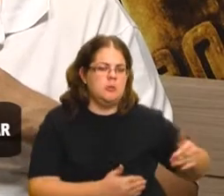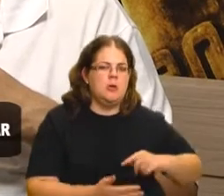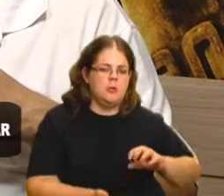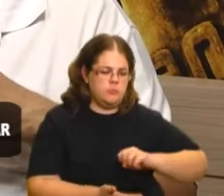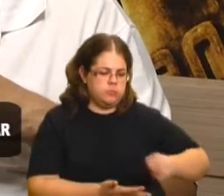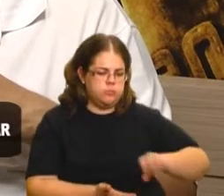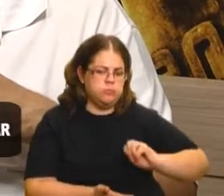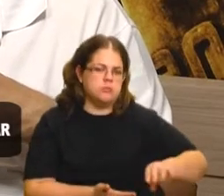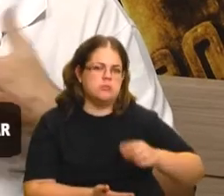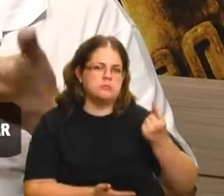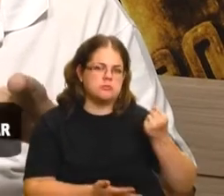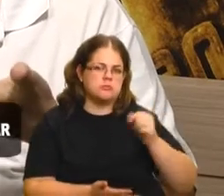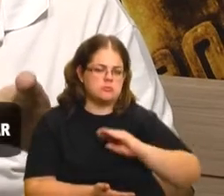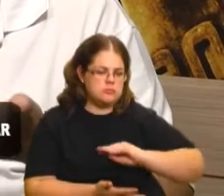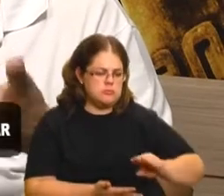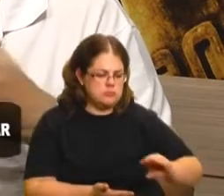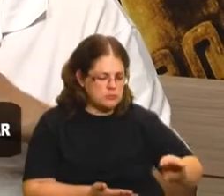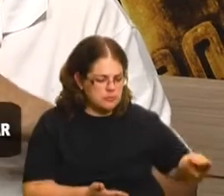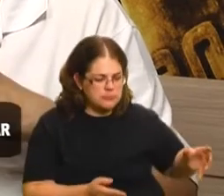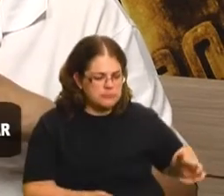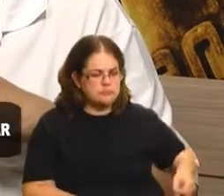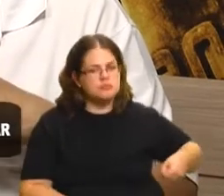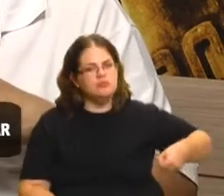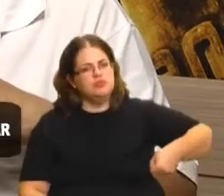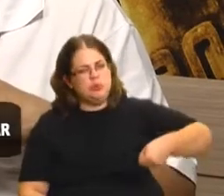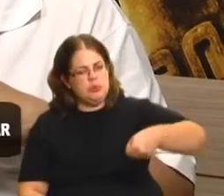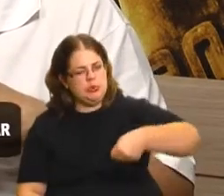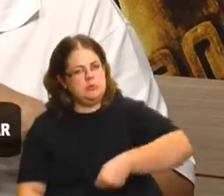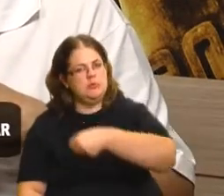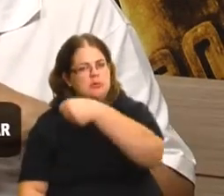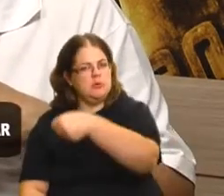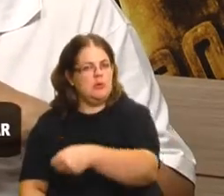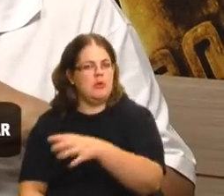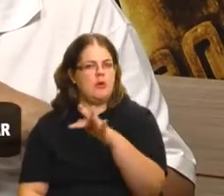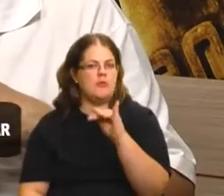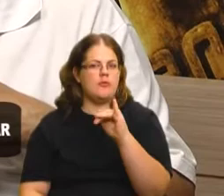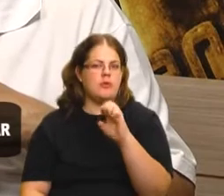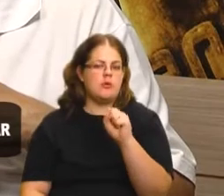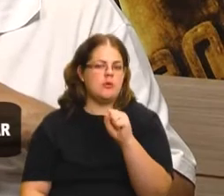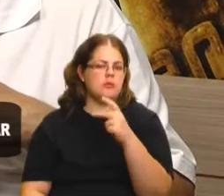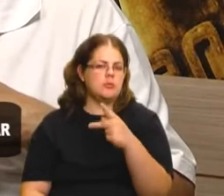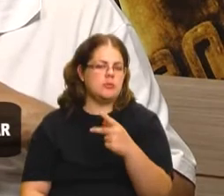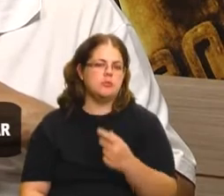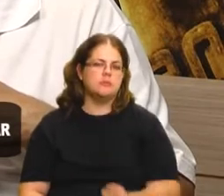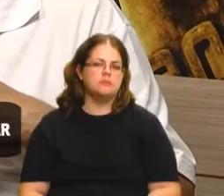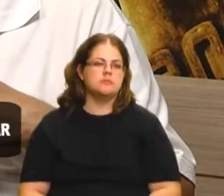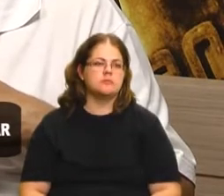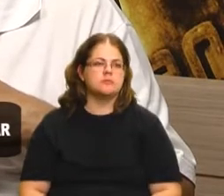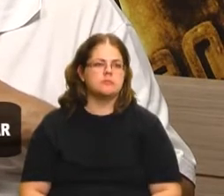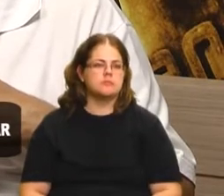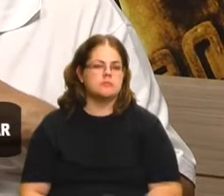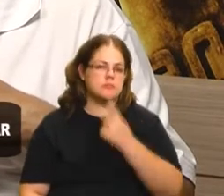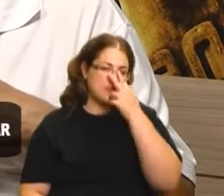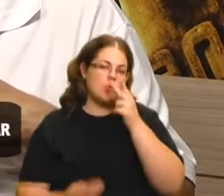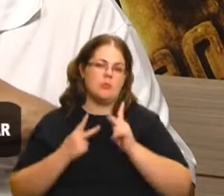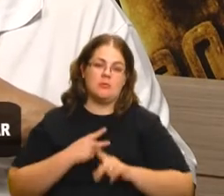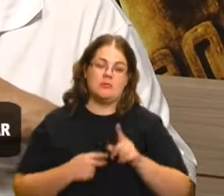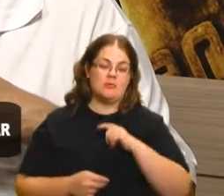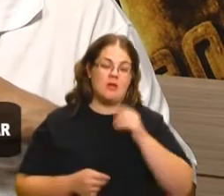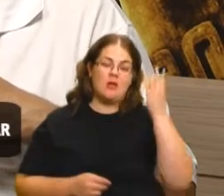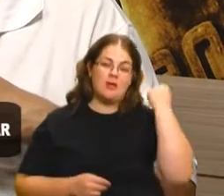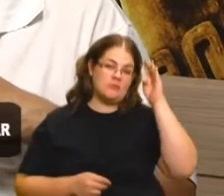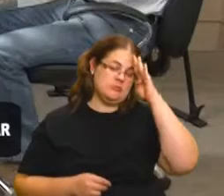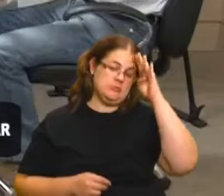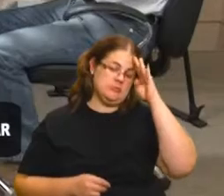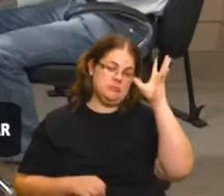isso, ou diz ter visto, e que foi, inclusive, é um dos chamados mortos-vivos